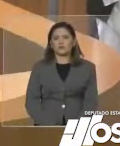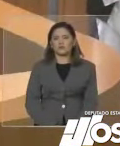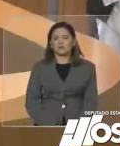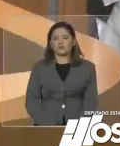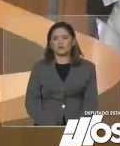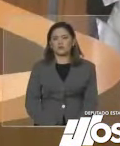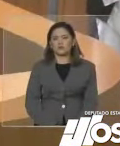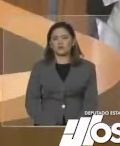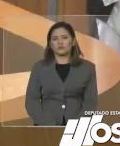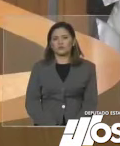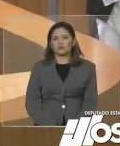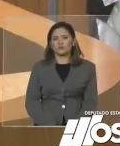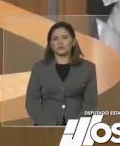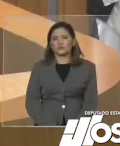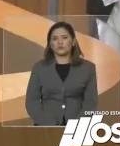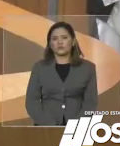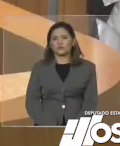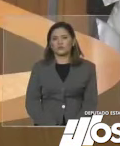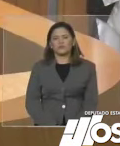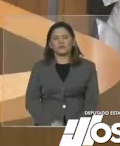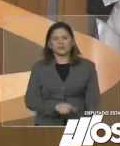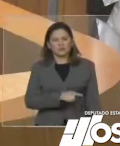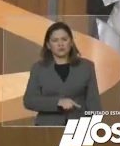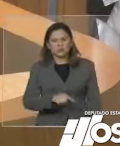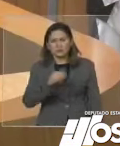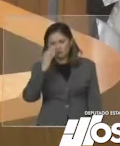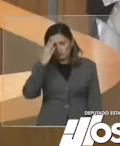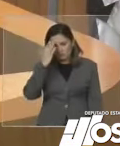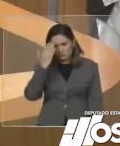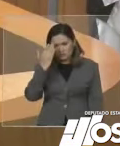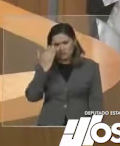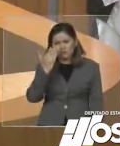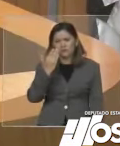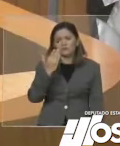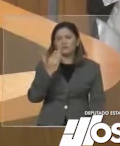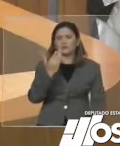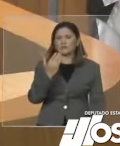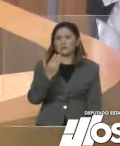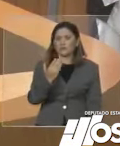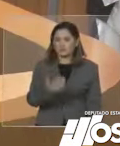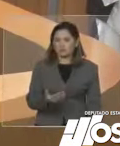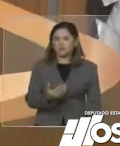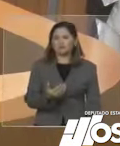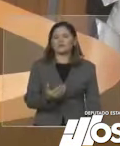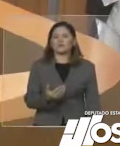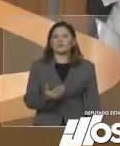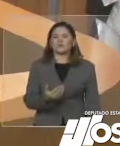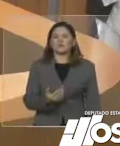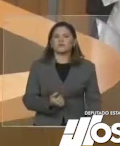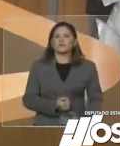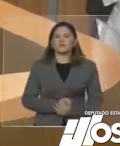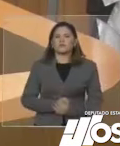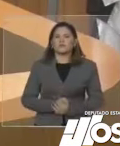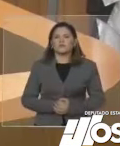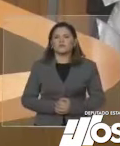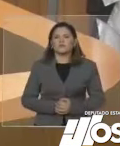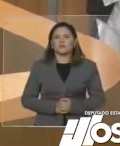de toda gratidão, tanto de nós, como também de toda a torcida.